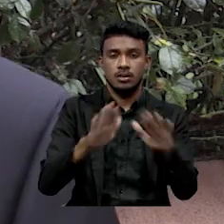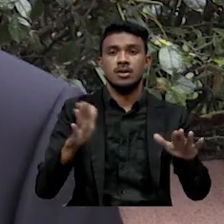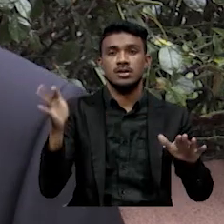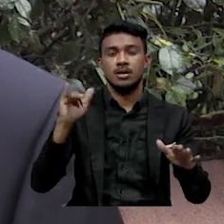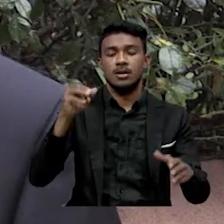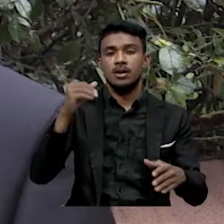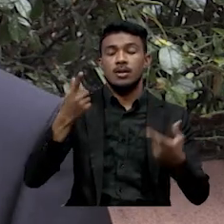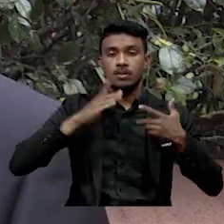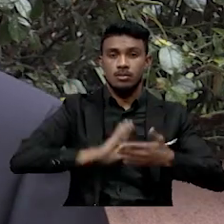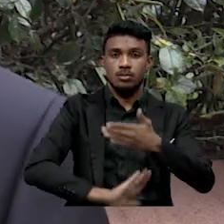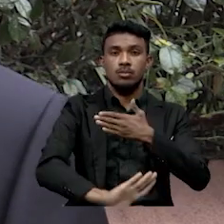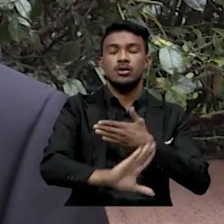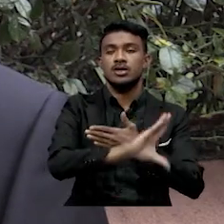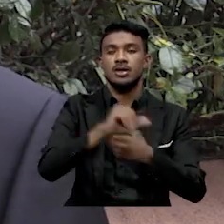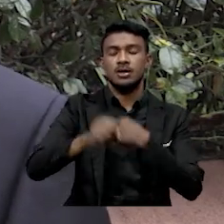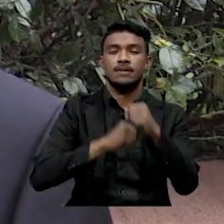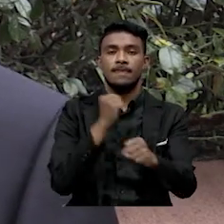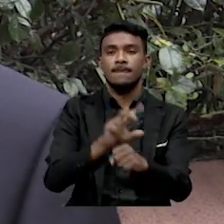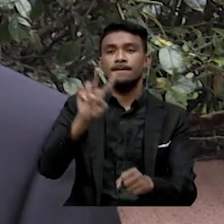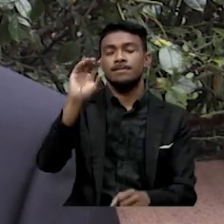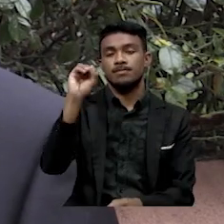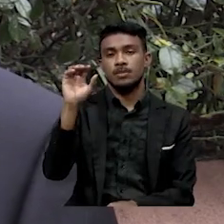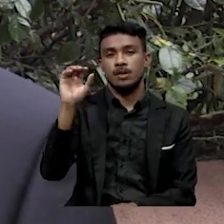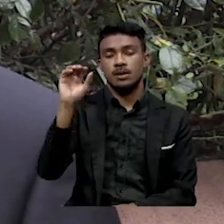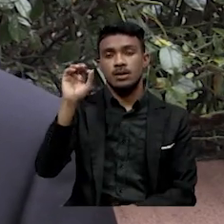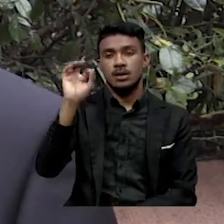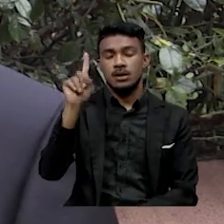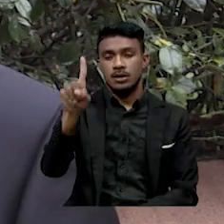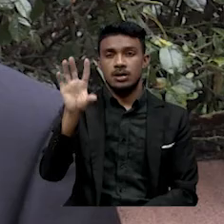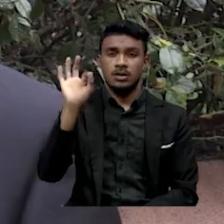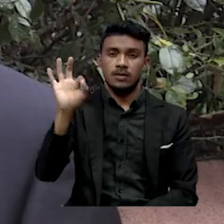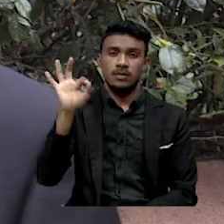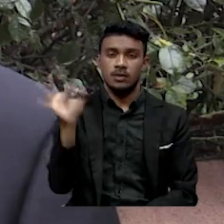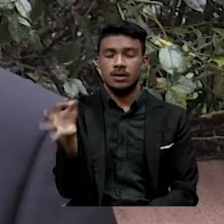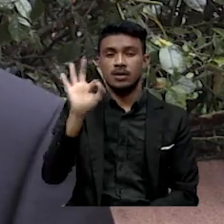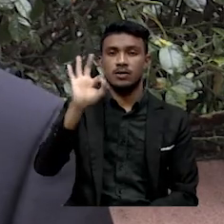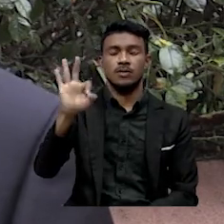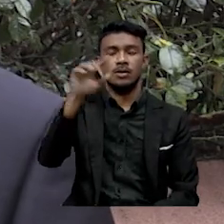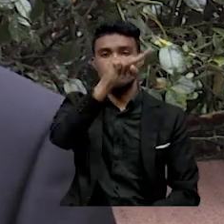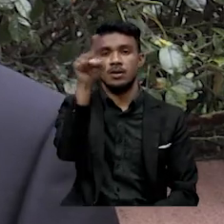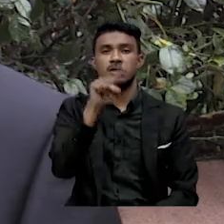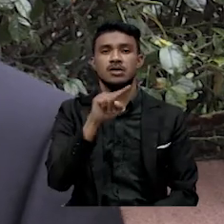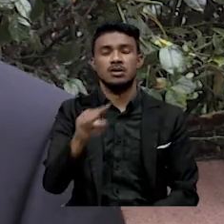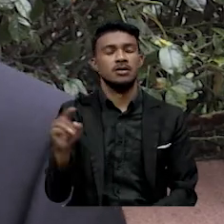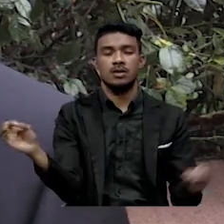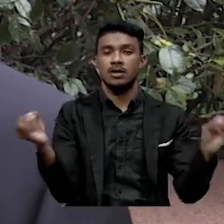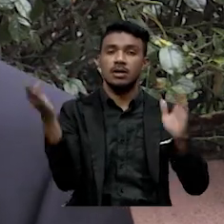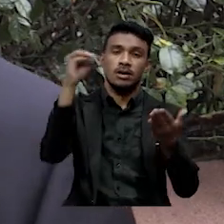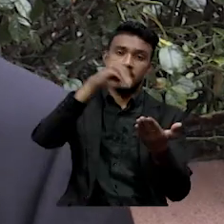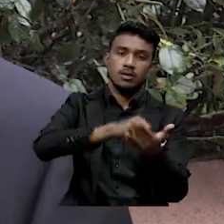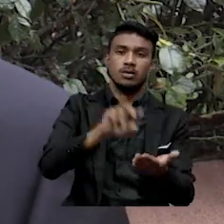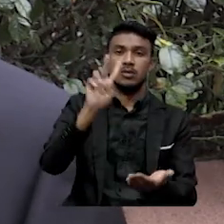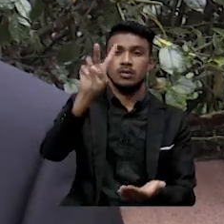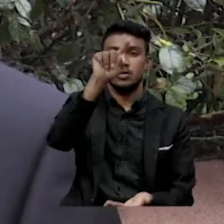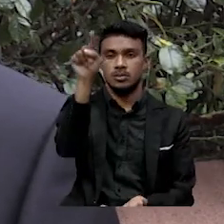década 2000 nia la ia ida mahatene o mesmo hatenus percentage ne la 2% ida ne for